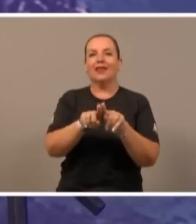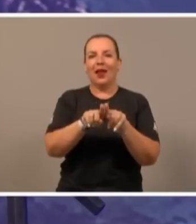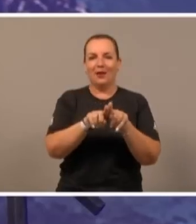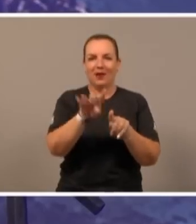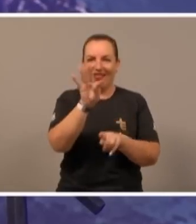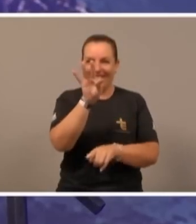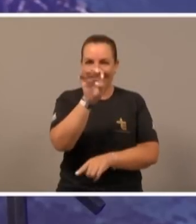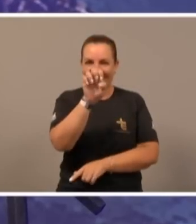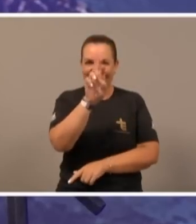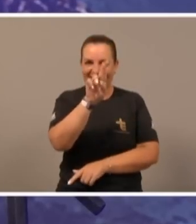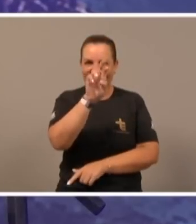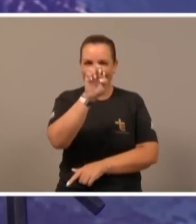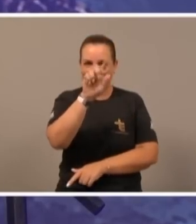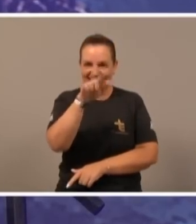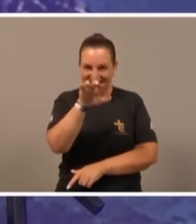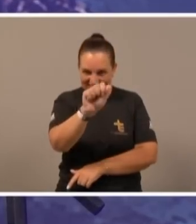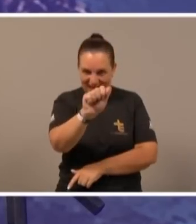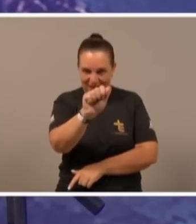Teresa de Calcutá.